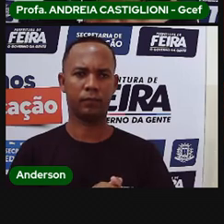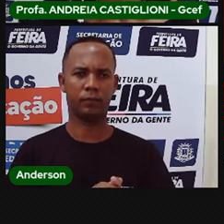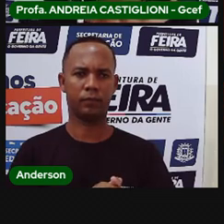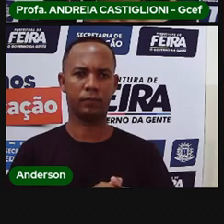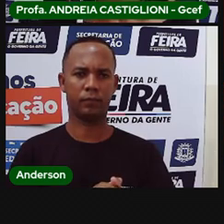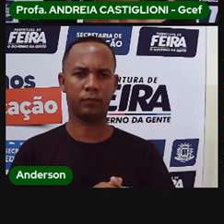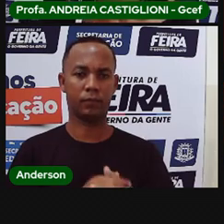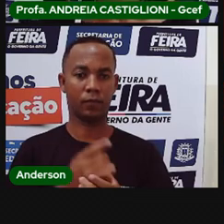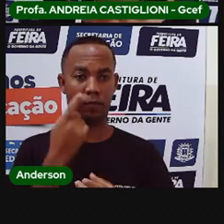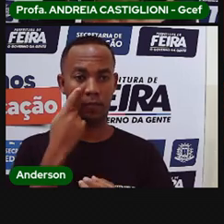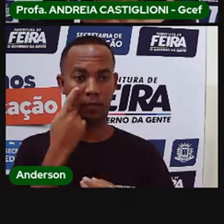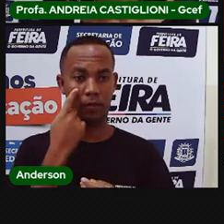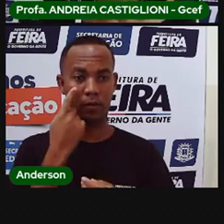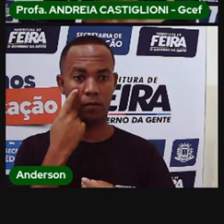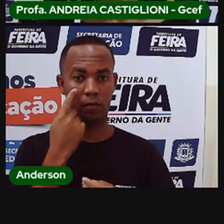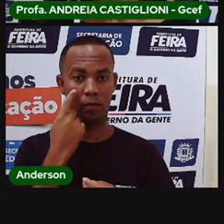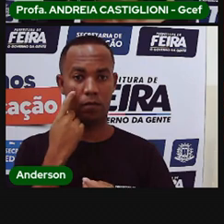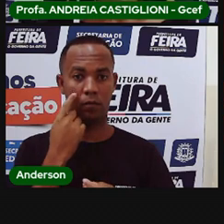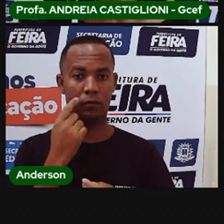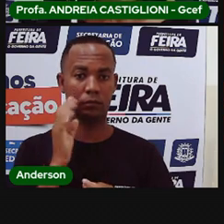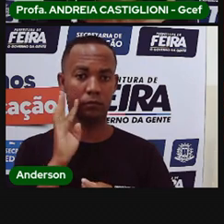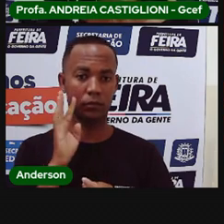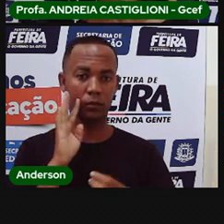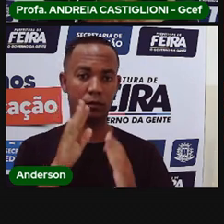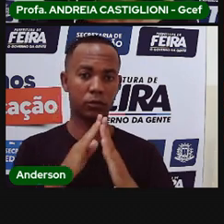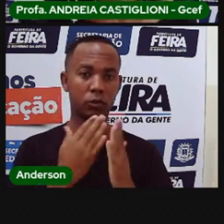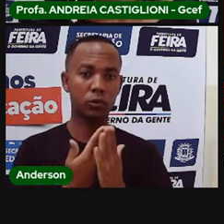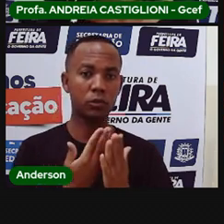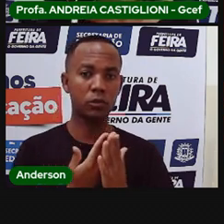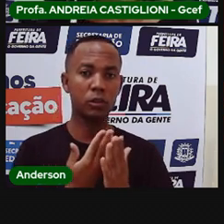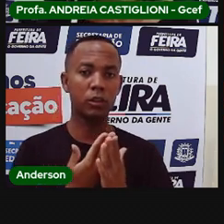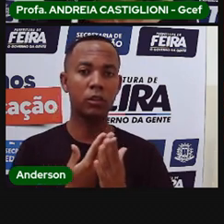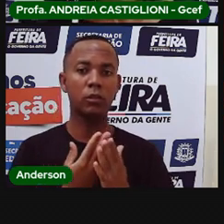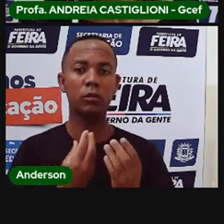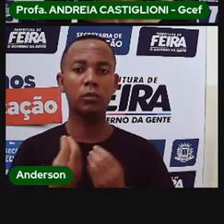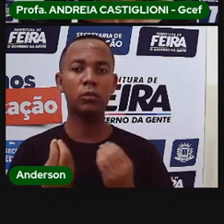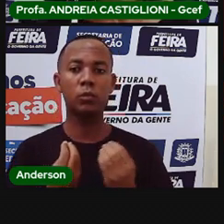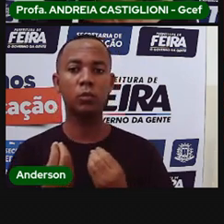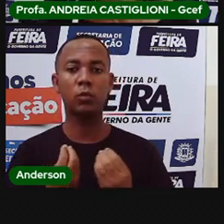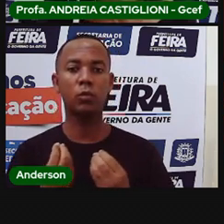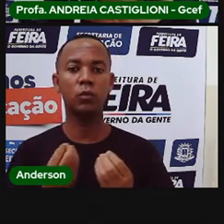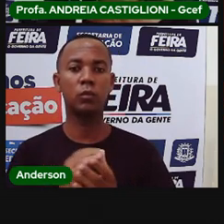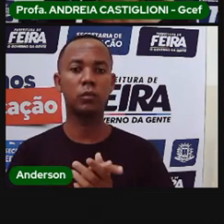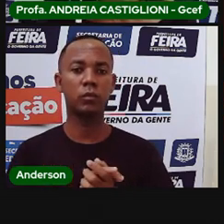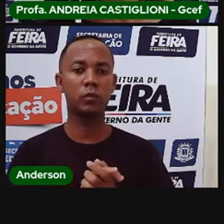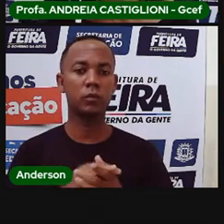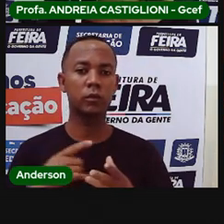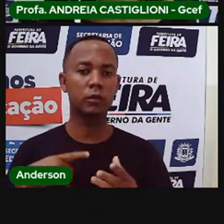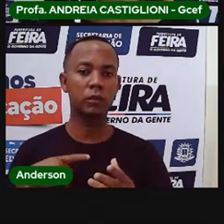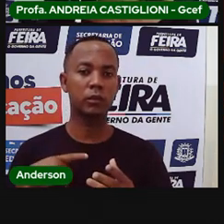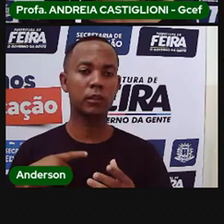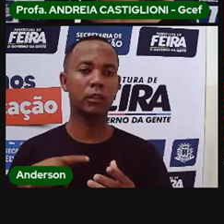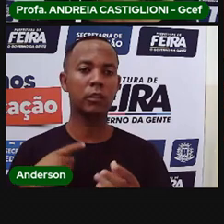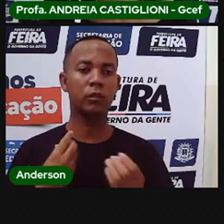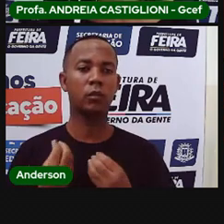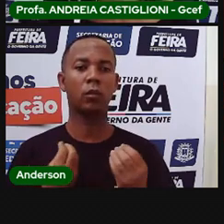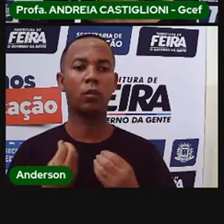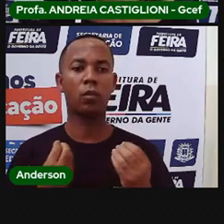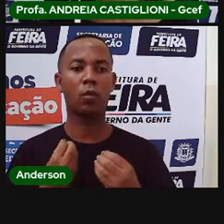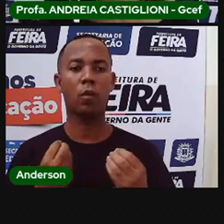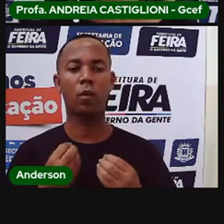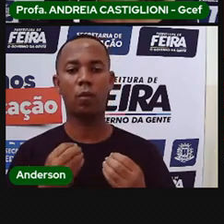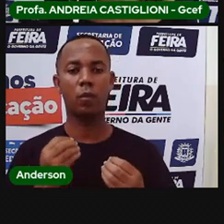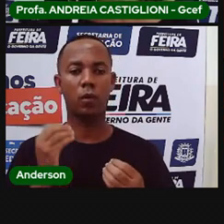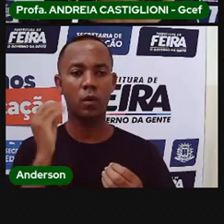Você deu dicas sobre o protagonismo estudantil e dicas para engajamento. Você tem como dar aí algumas dicas de engajamento com base nas